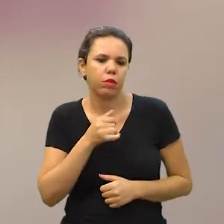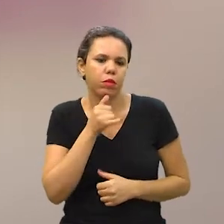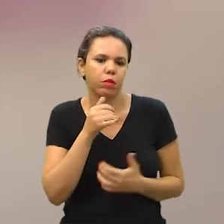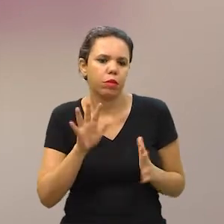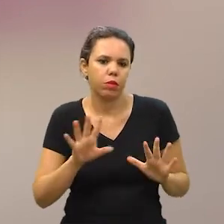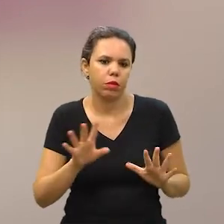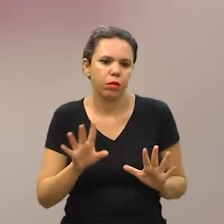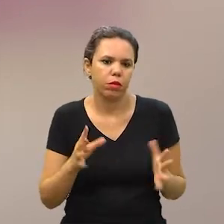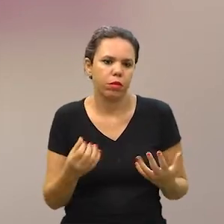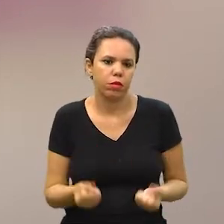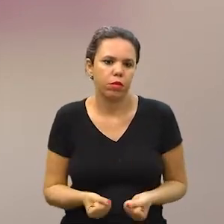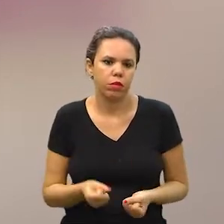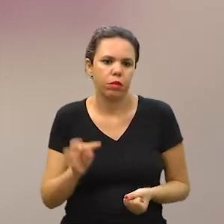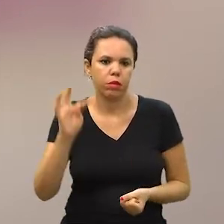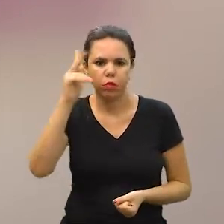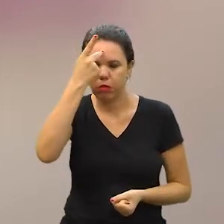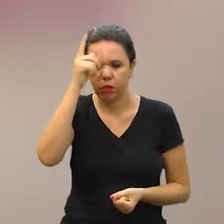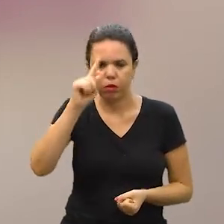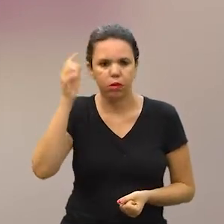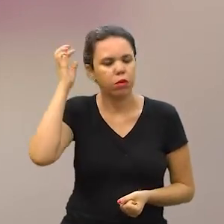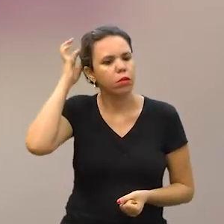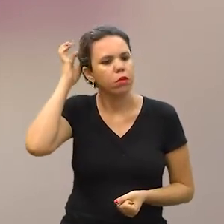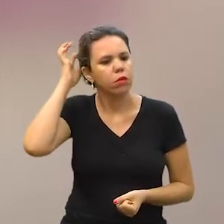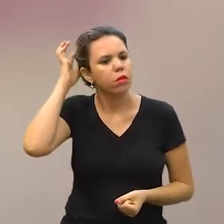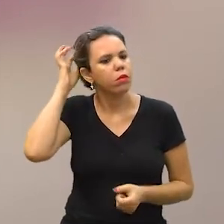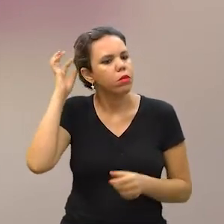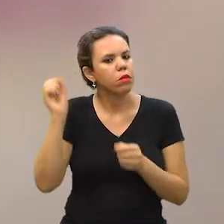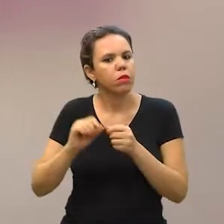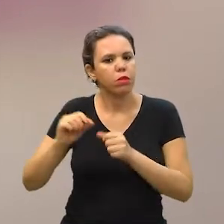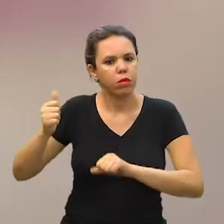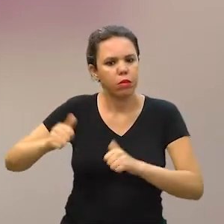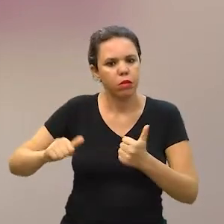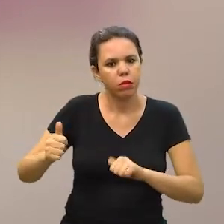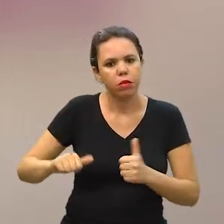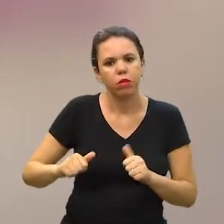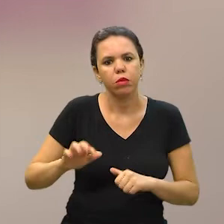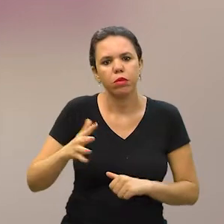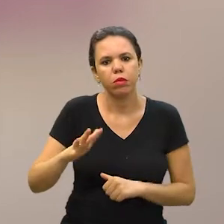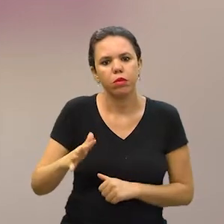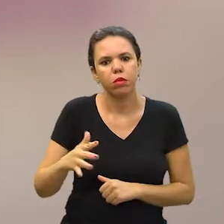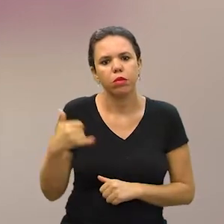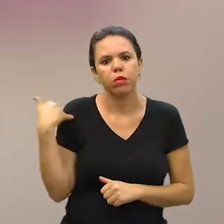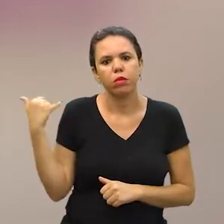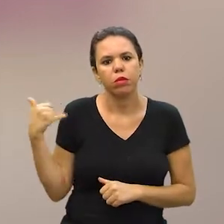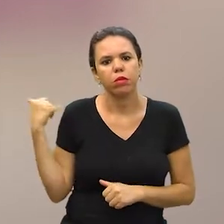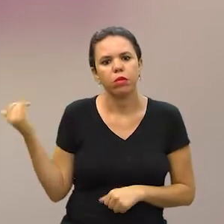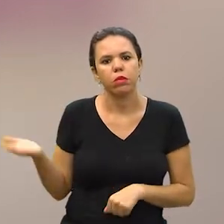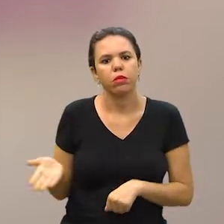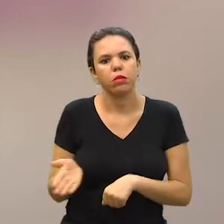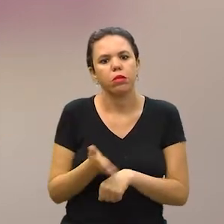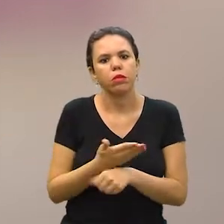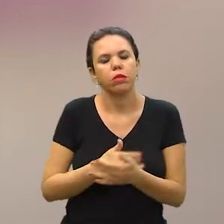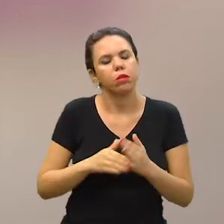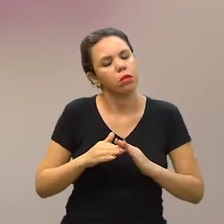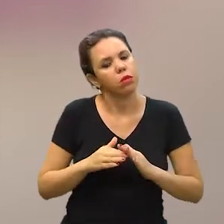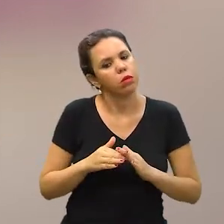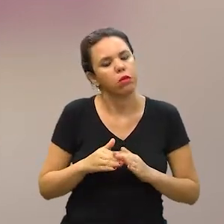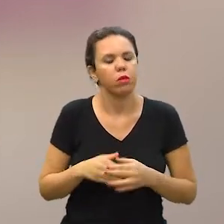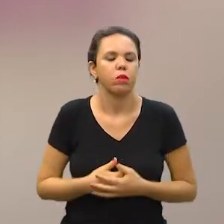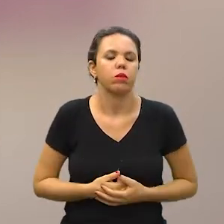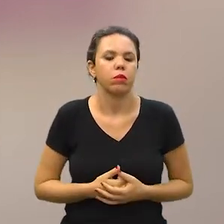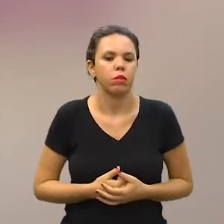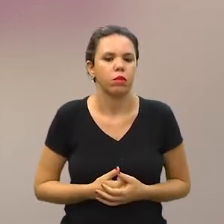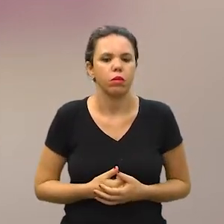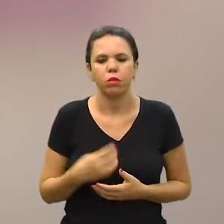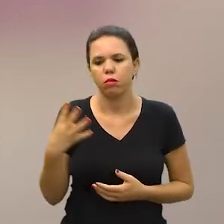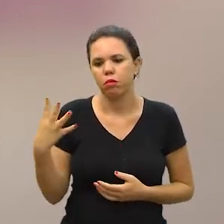digamos, tanto em consideração para o TDAH em si. A gente faz o diagnóstico a partir mais ou menos da idade pré-escolar, que a gente diz,